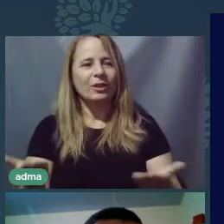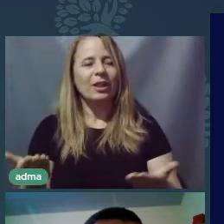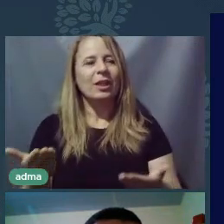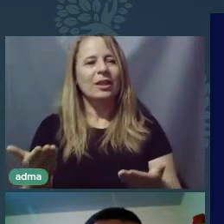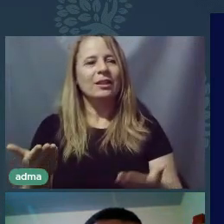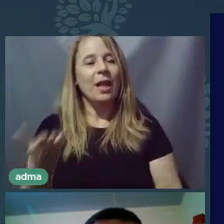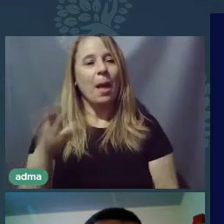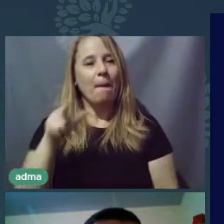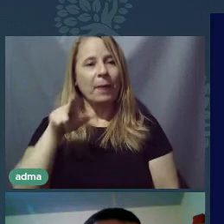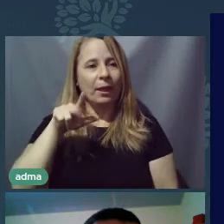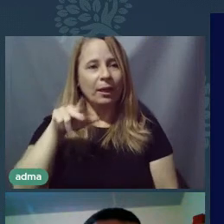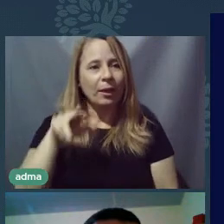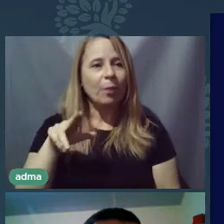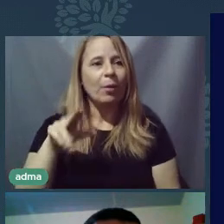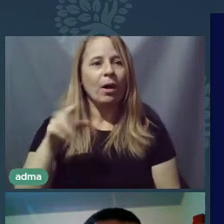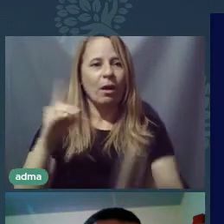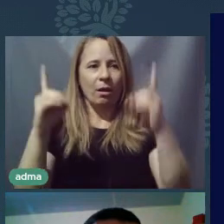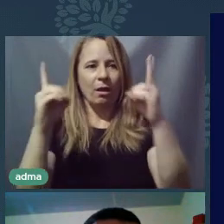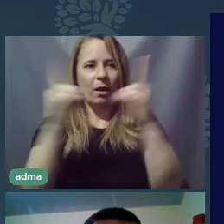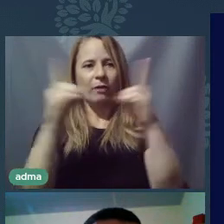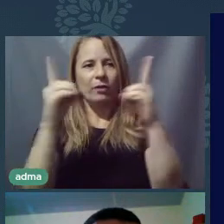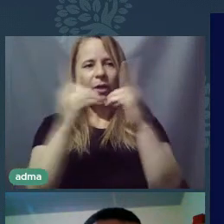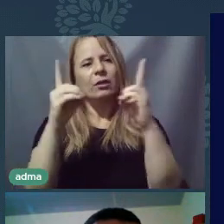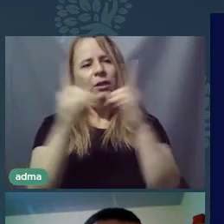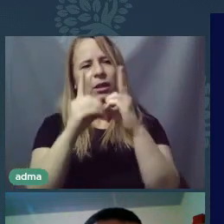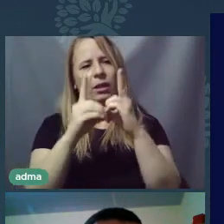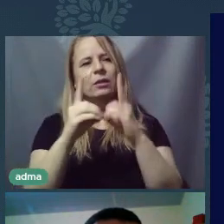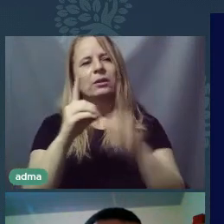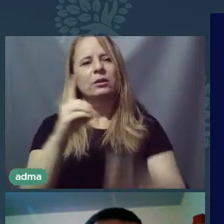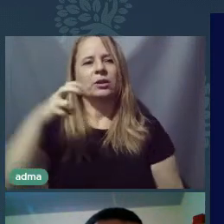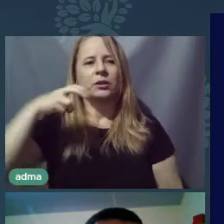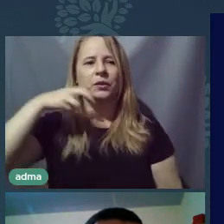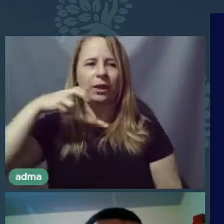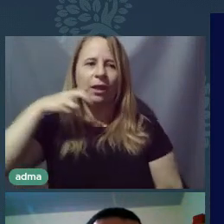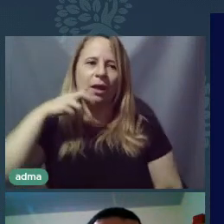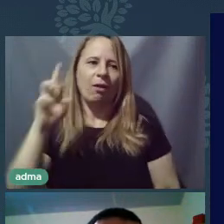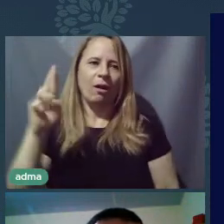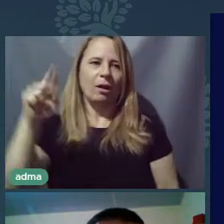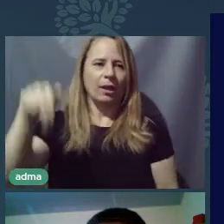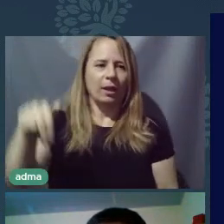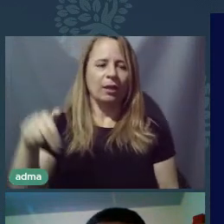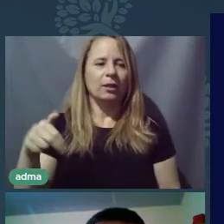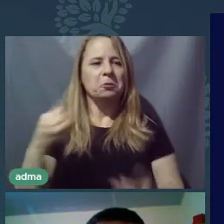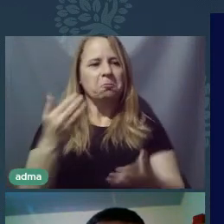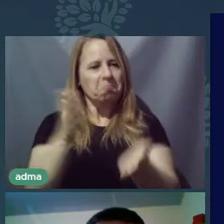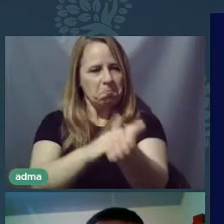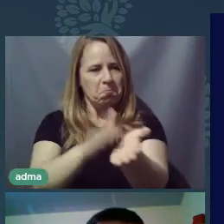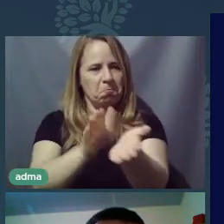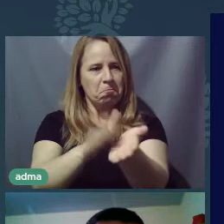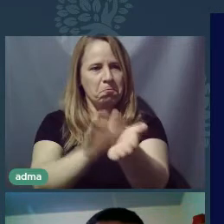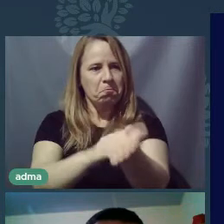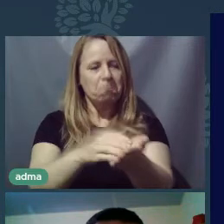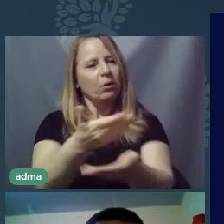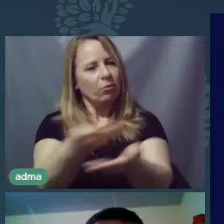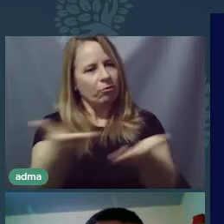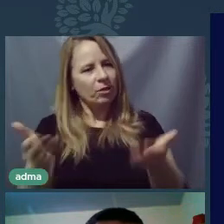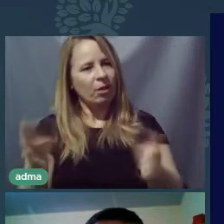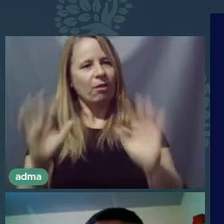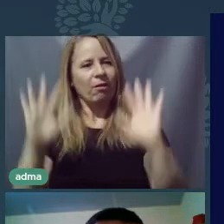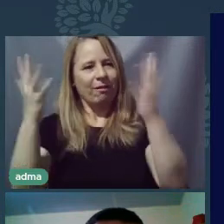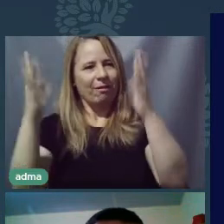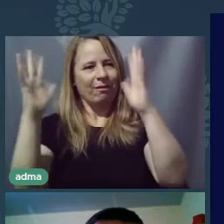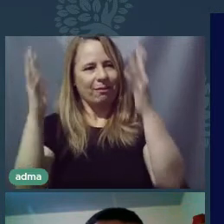co-irmã Federal do Rio Grande do Norte, e quero cumprimentá-los pela iniciativa e pelo sucesso